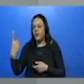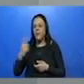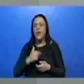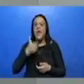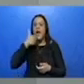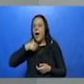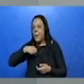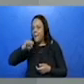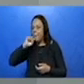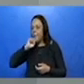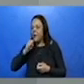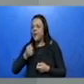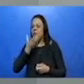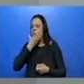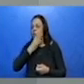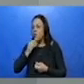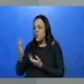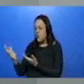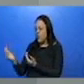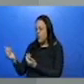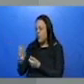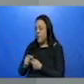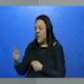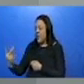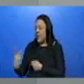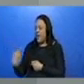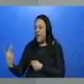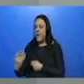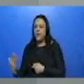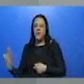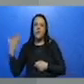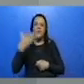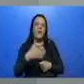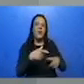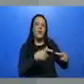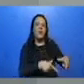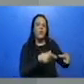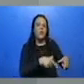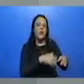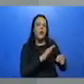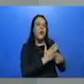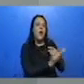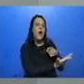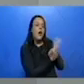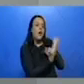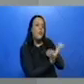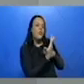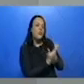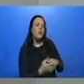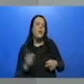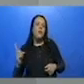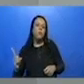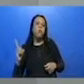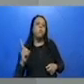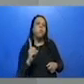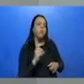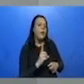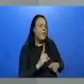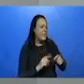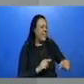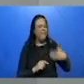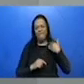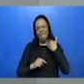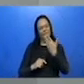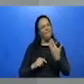mãe, eles falaram, vamos até uma vila pedir ajuda, né? Alguém vai me ajudar, porque era distante. Foram, caminharam, chegaram lá, ninguém quis ajudar.